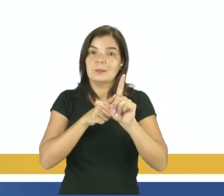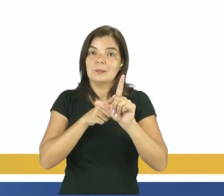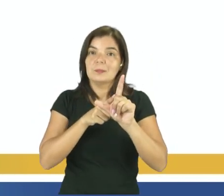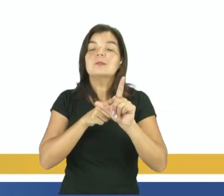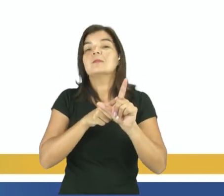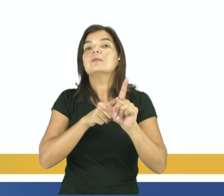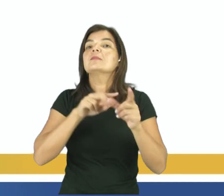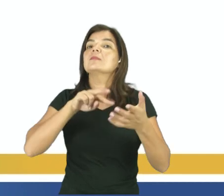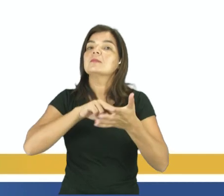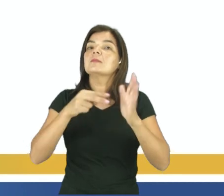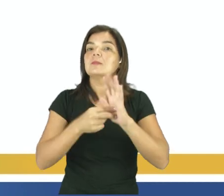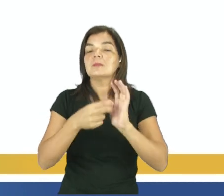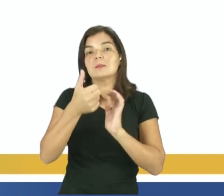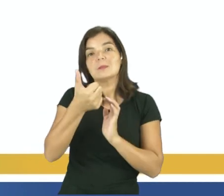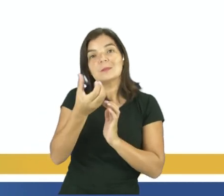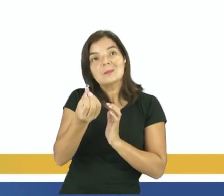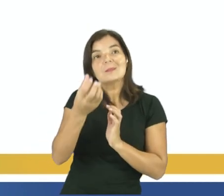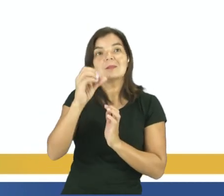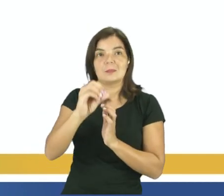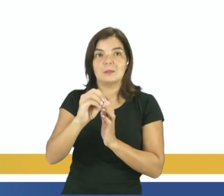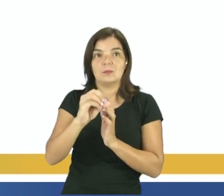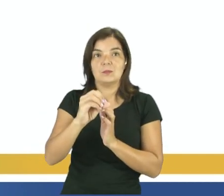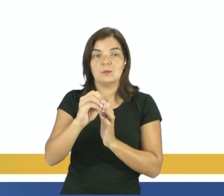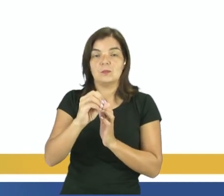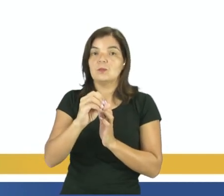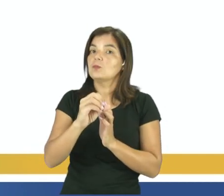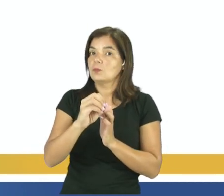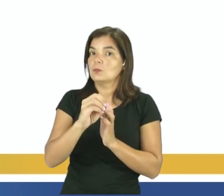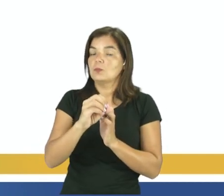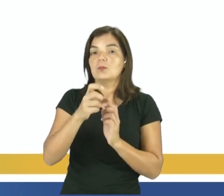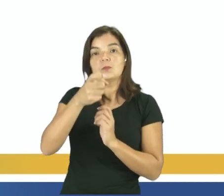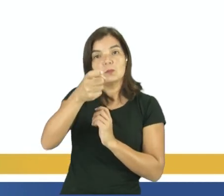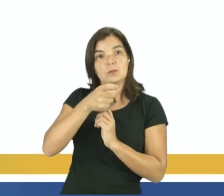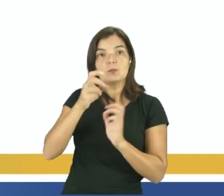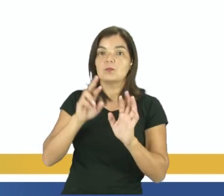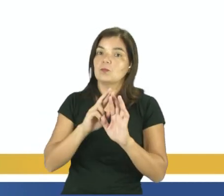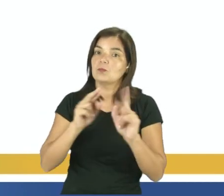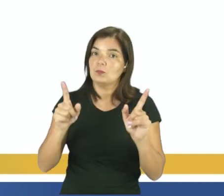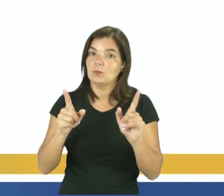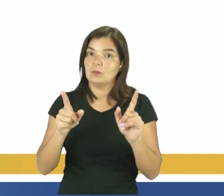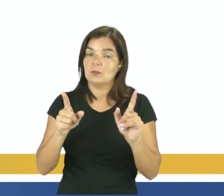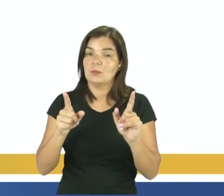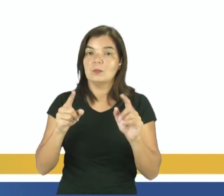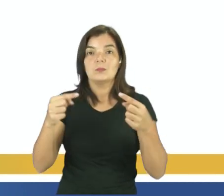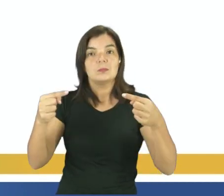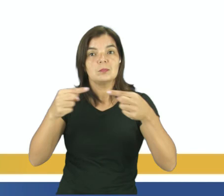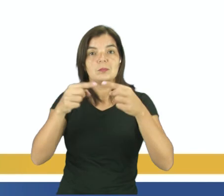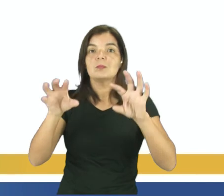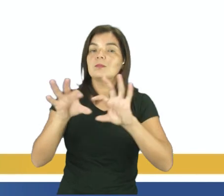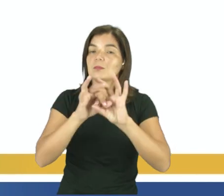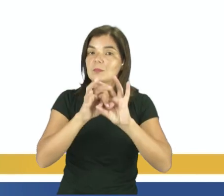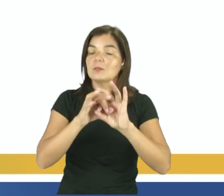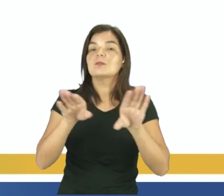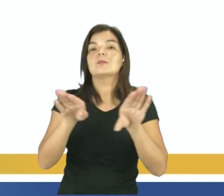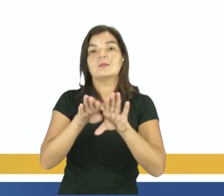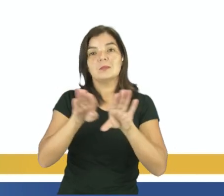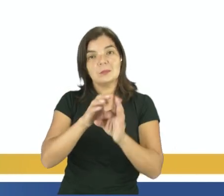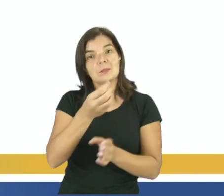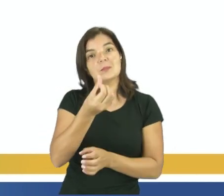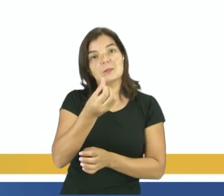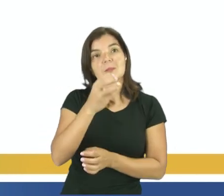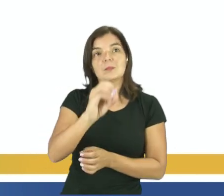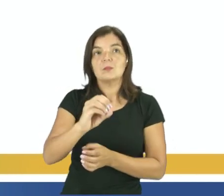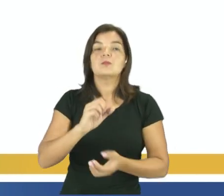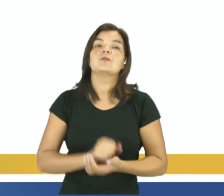este ângulo. Então, aqui é 60 graus. Se o ângulo X é oposto pelo vértice, o ângulo X também mede 60